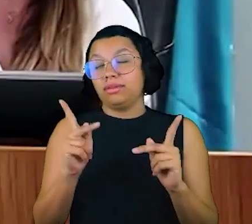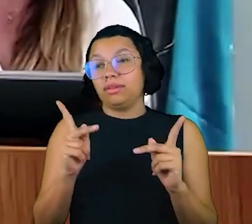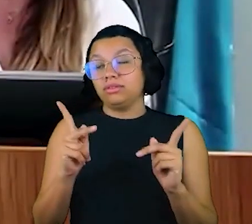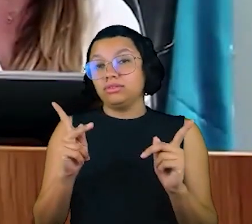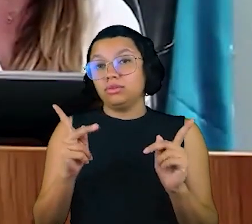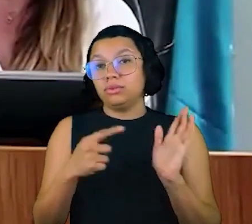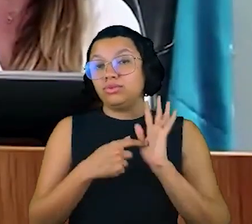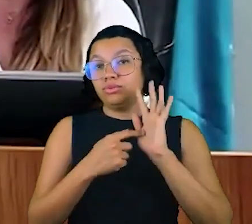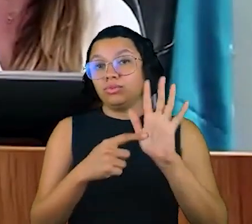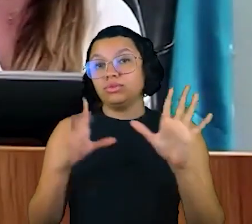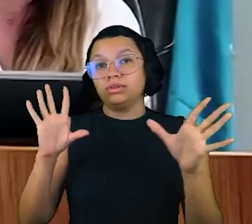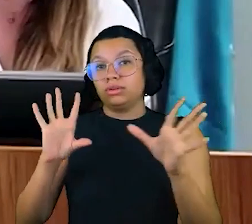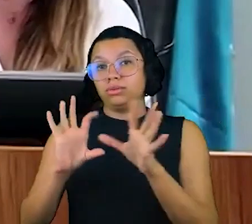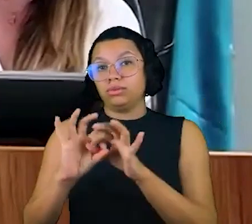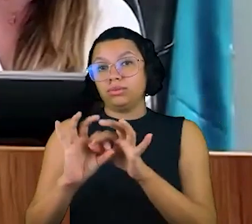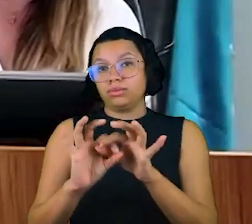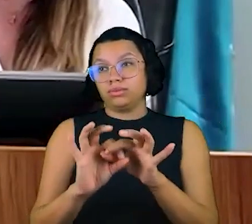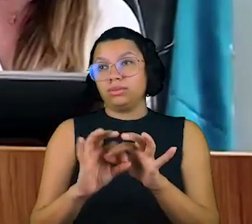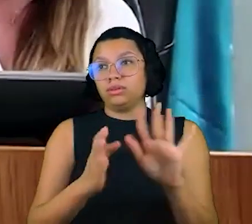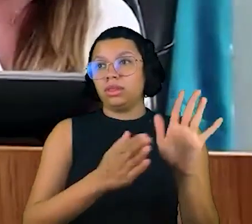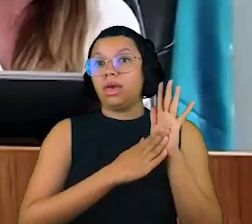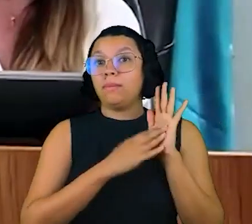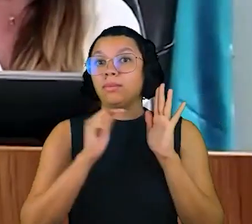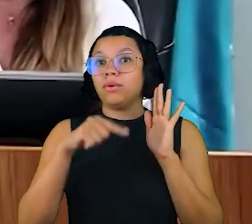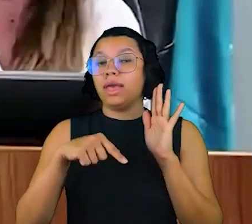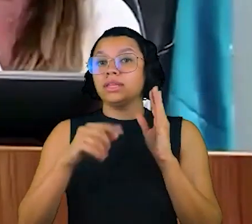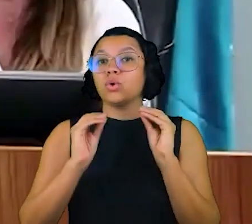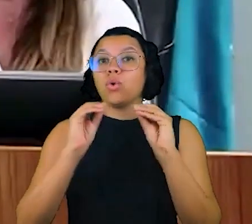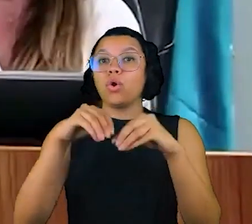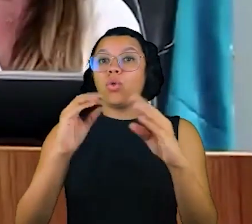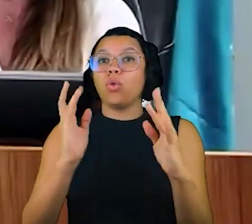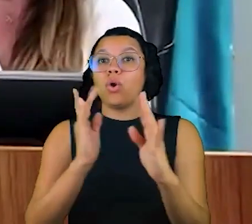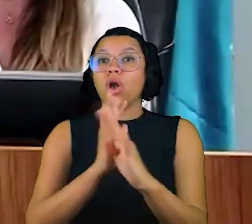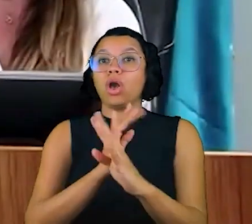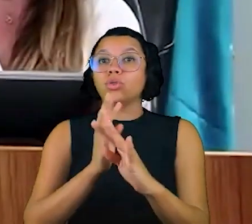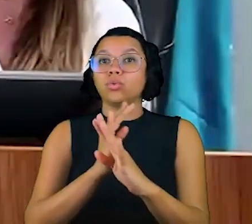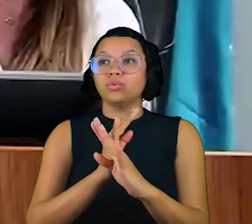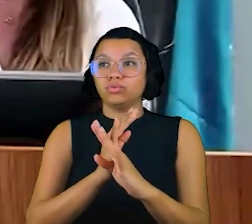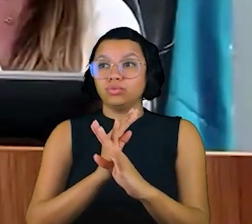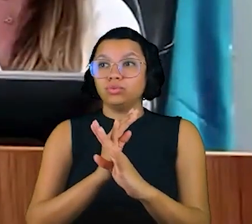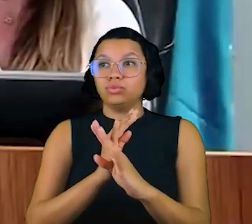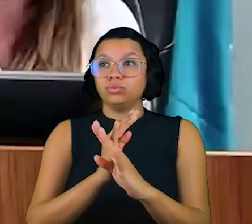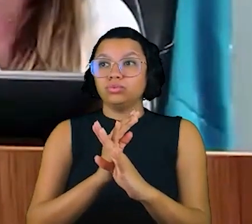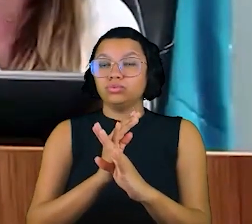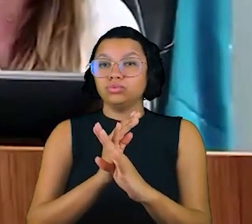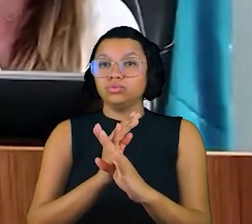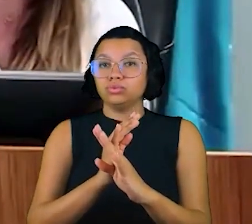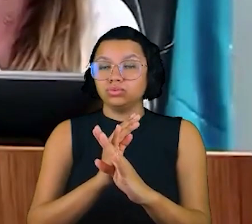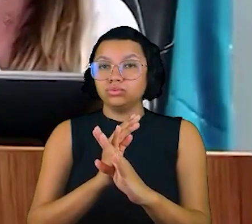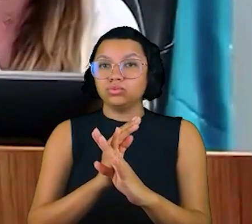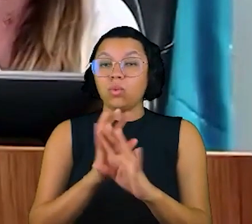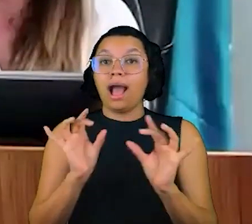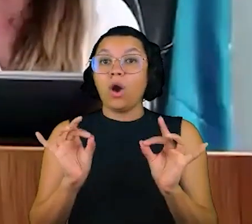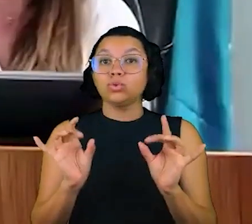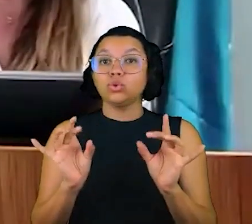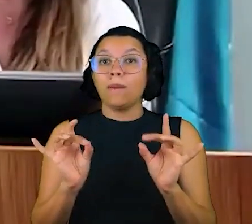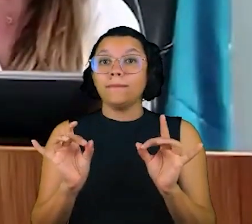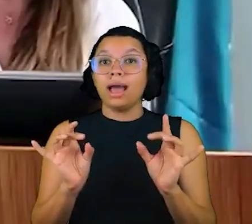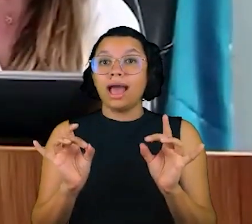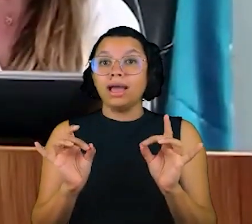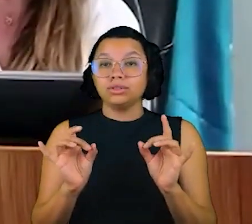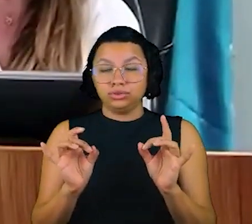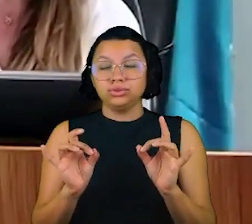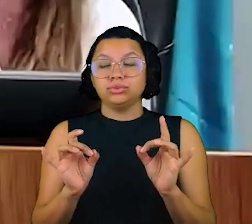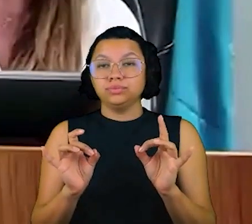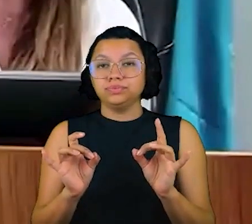bem, só para lhes dar o contexto. A proposta era essa, colocar no fluxo. Você coloca no fluxo e põe